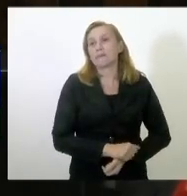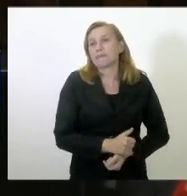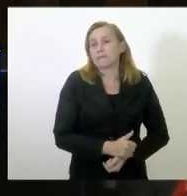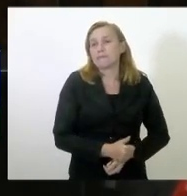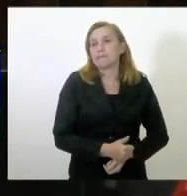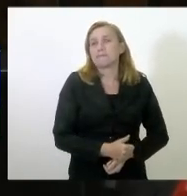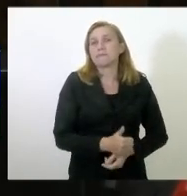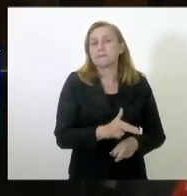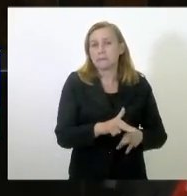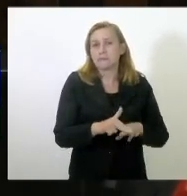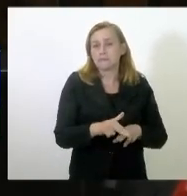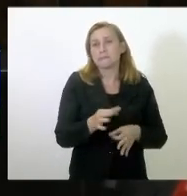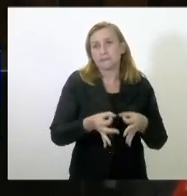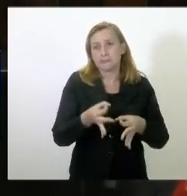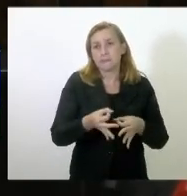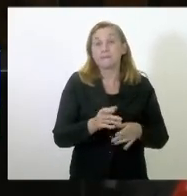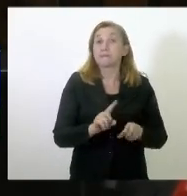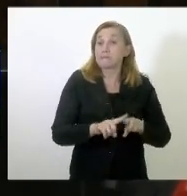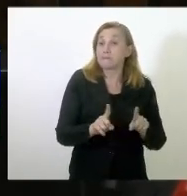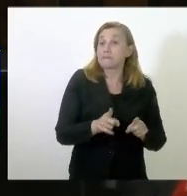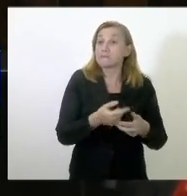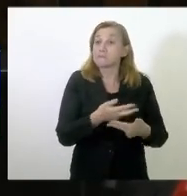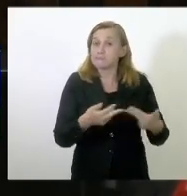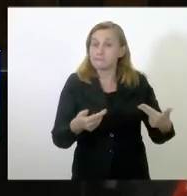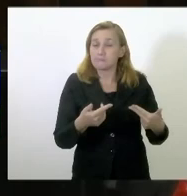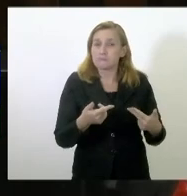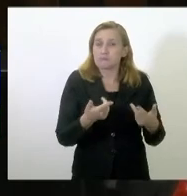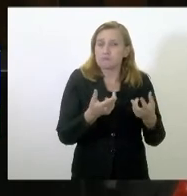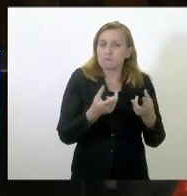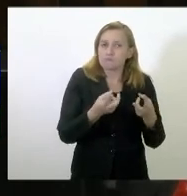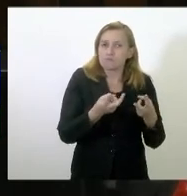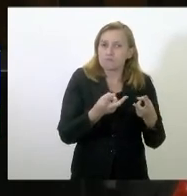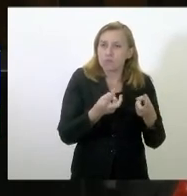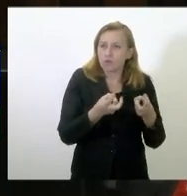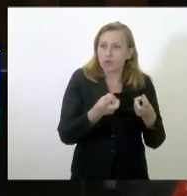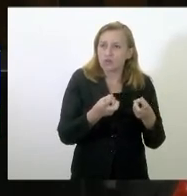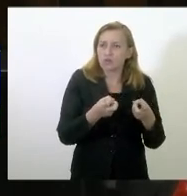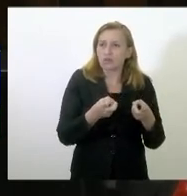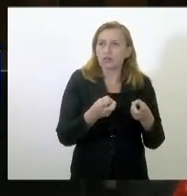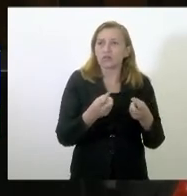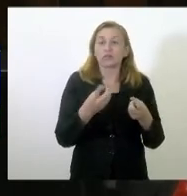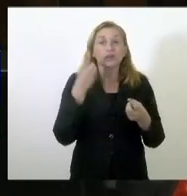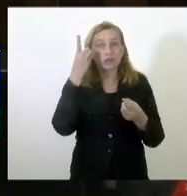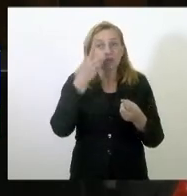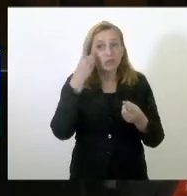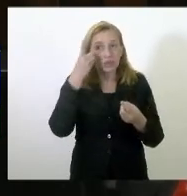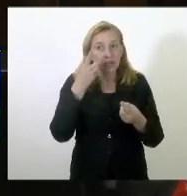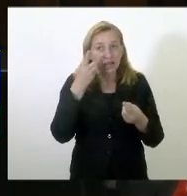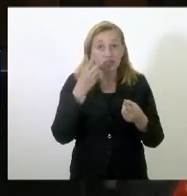decisão judicial, mas muitos enxergando na Tia Ju uma parlamentar de diálogo e